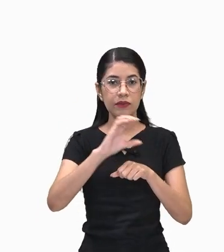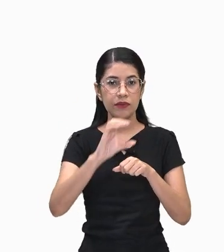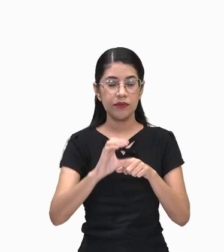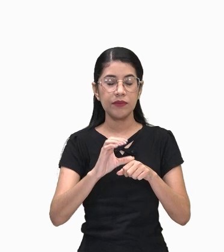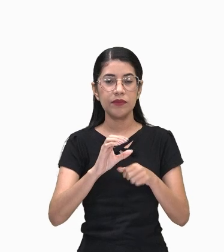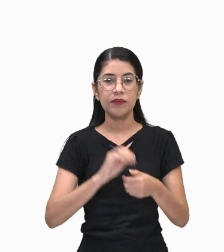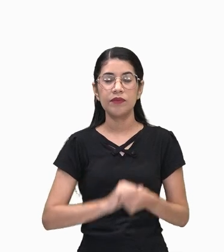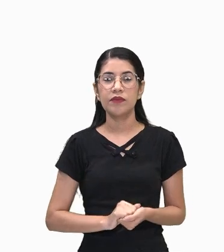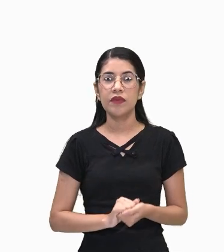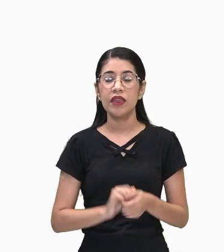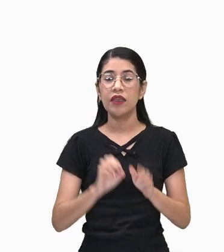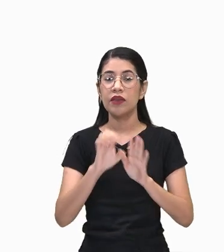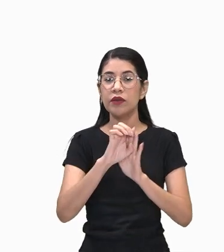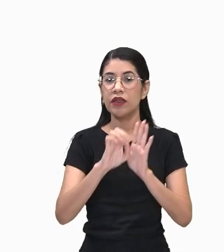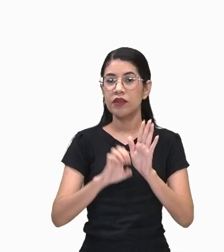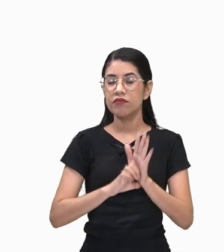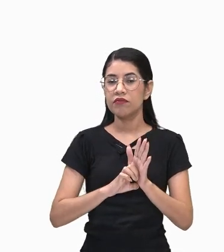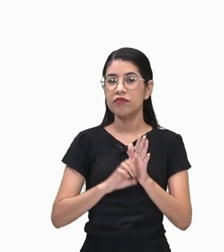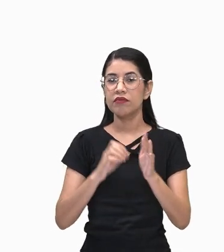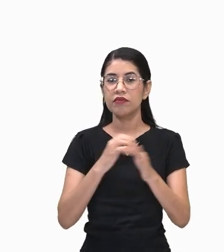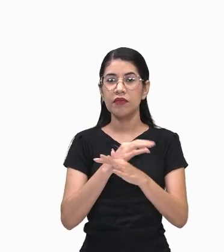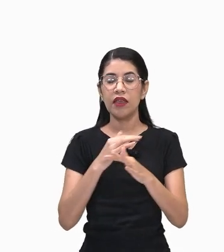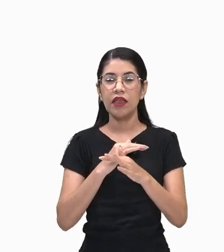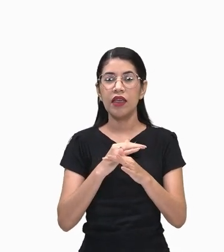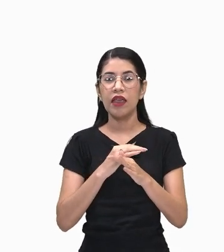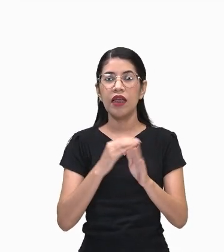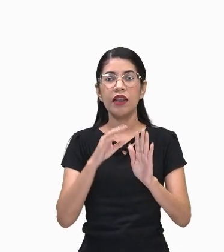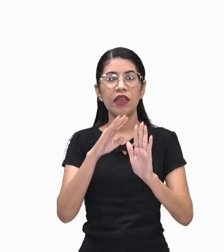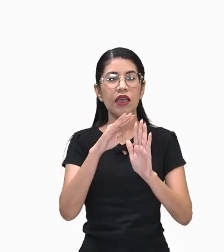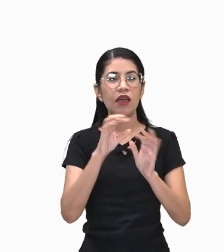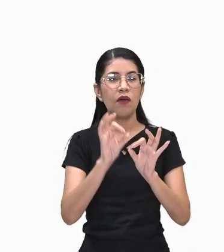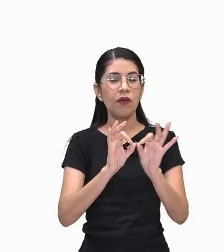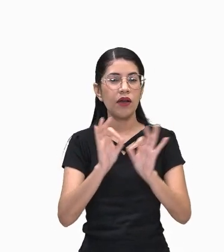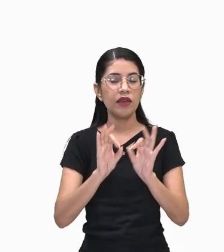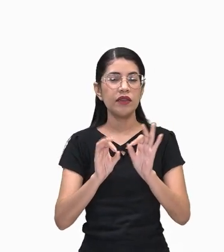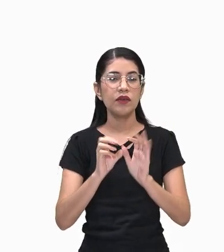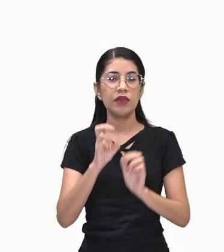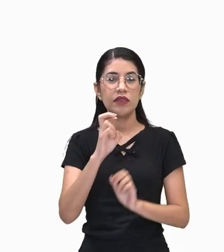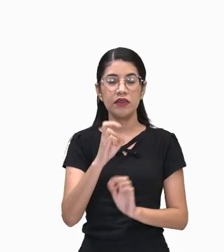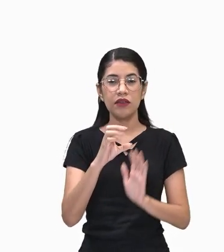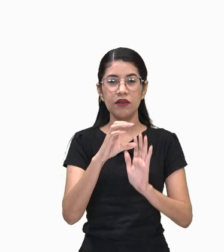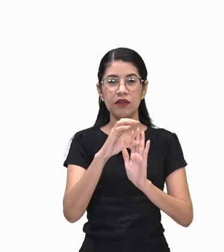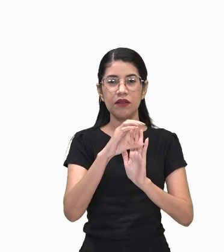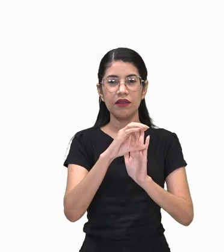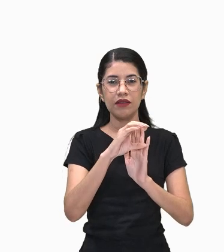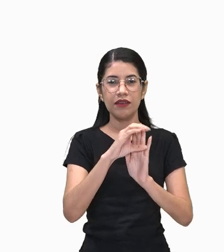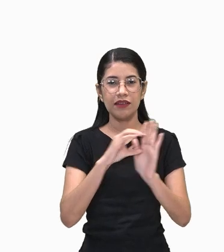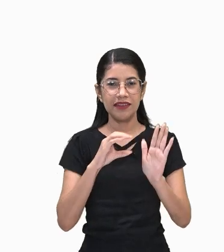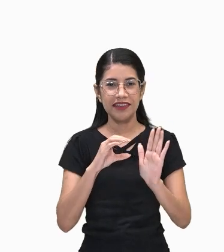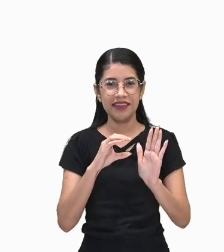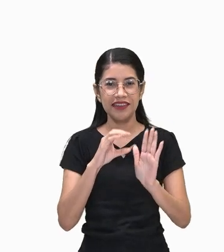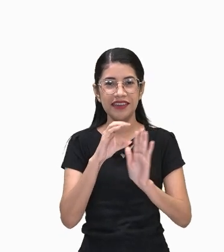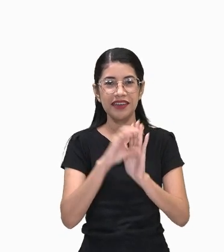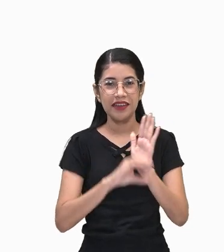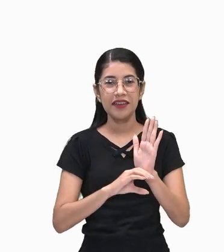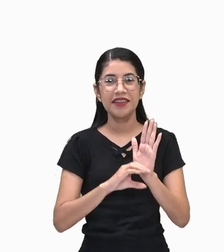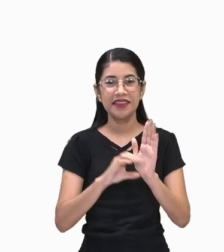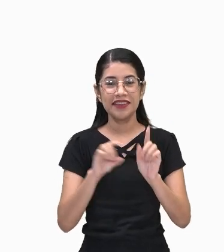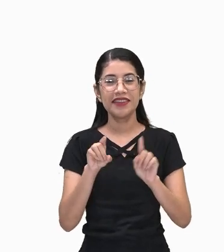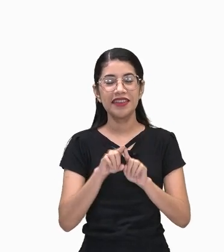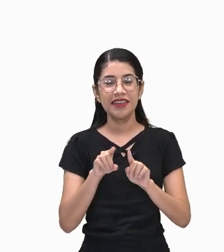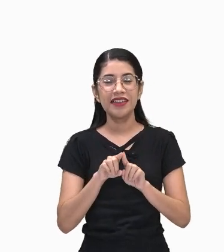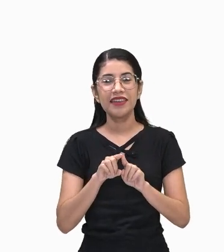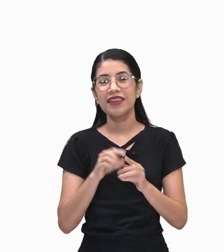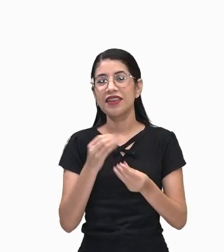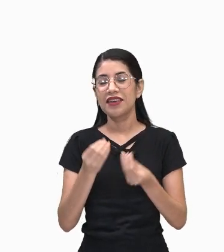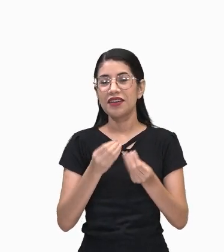E o Estatuto da Cidade ele é dividido ali em 5 capítulos, né? Então, essas reivindicações, esse